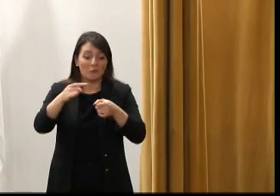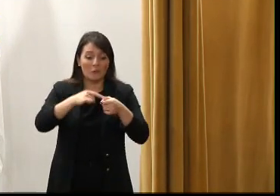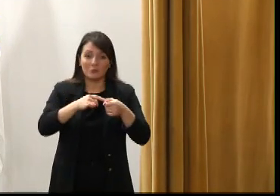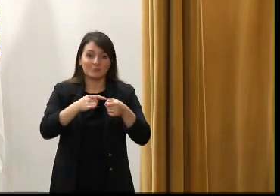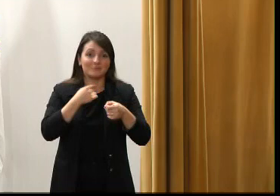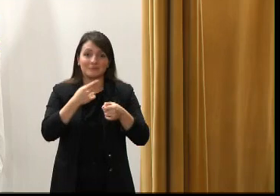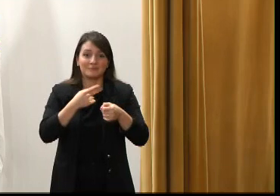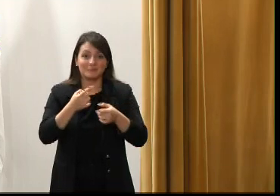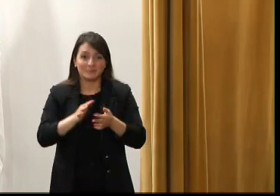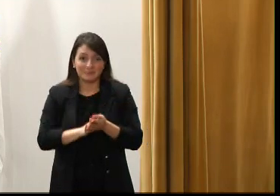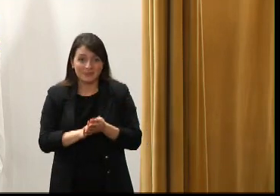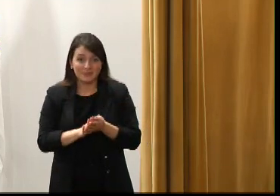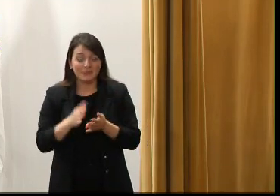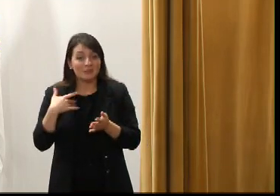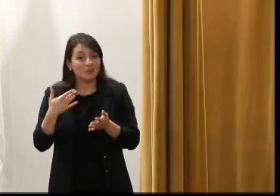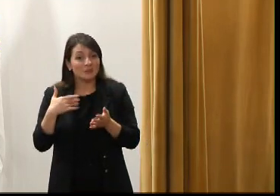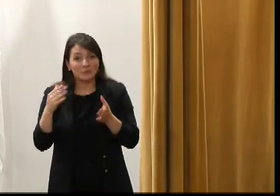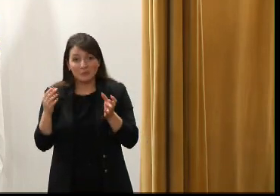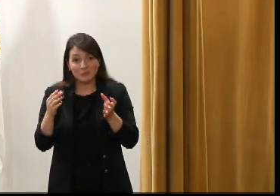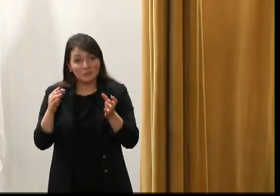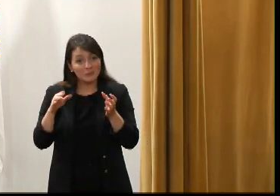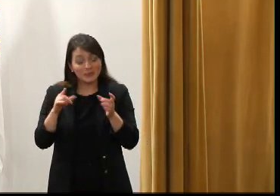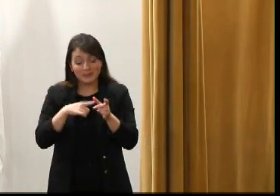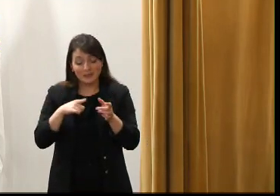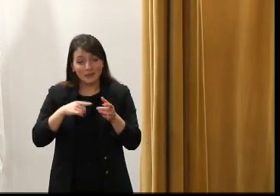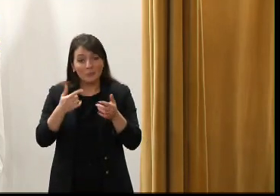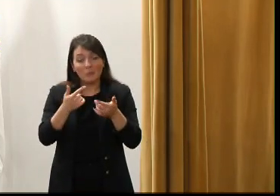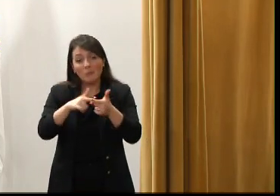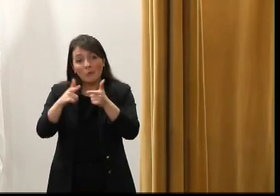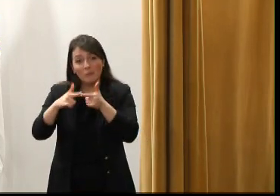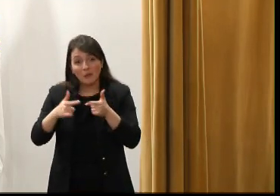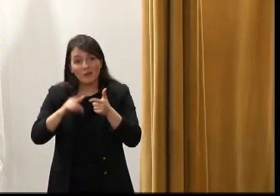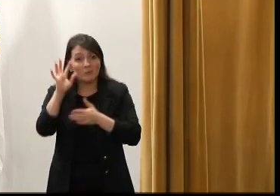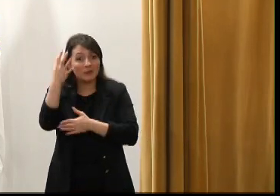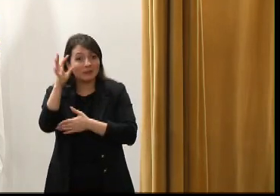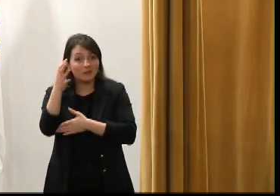eventos climáticos extremos a cada grau, a cada